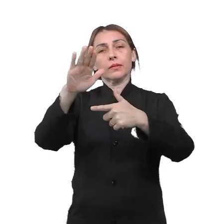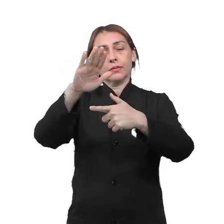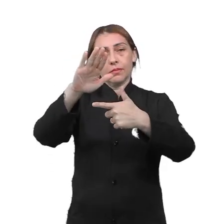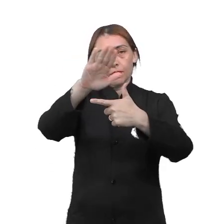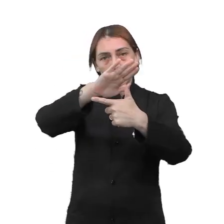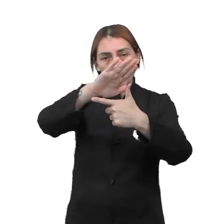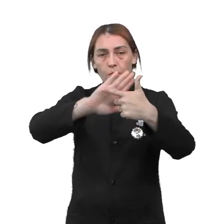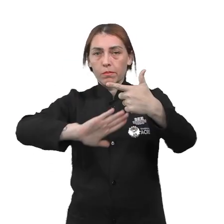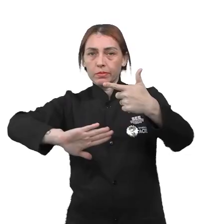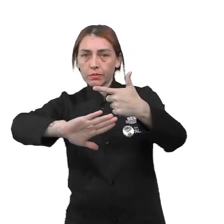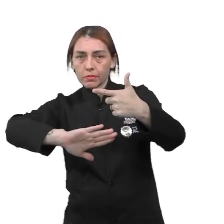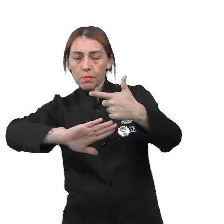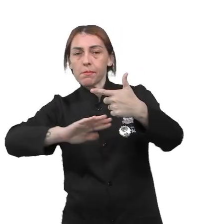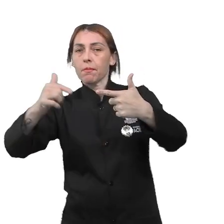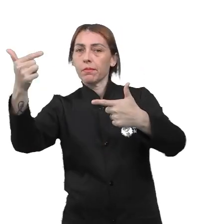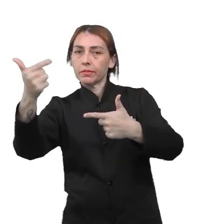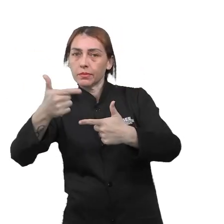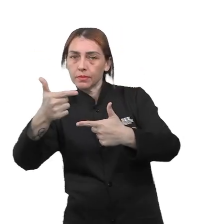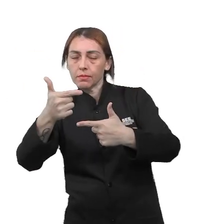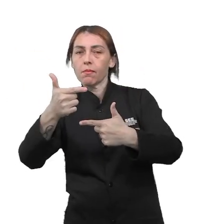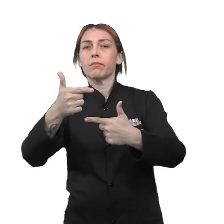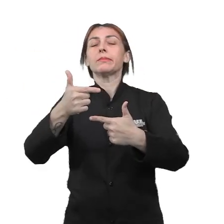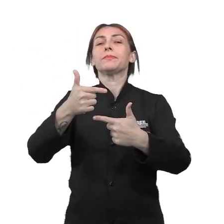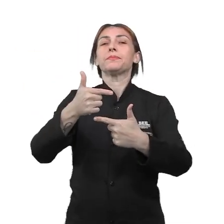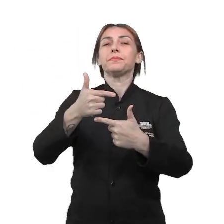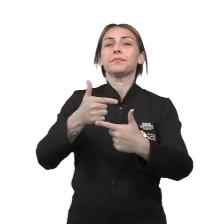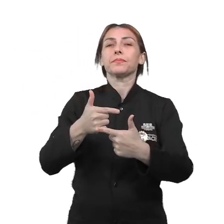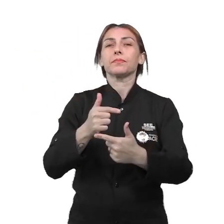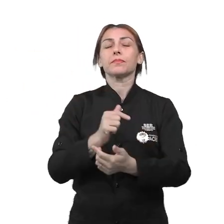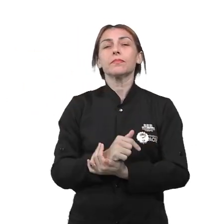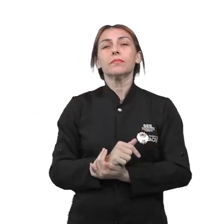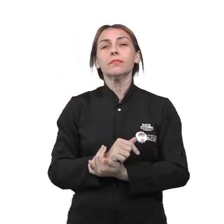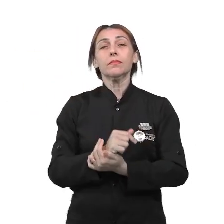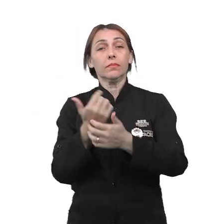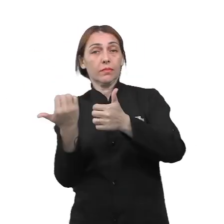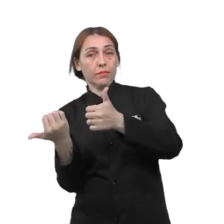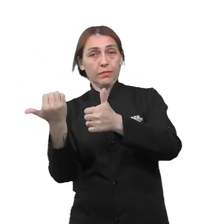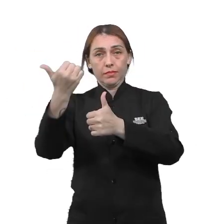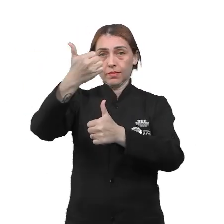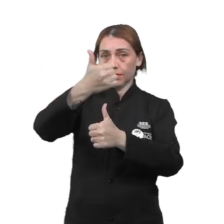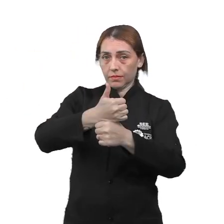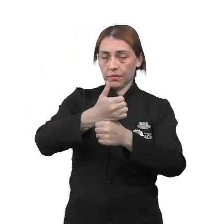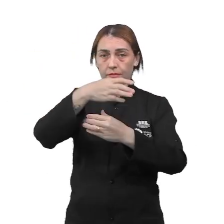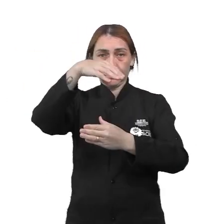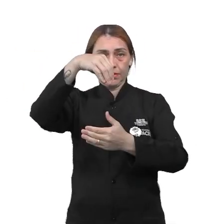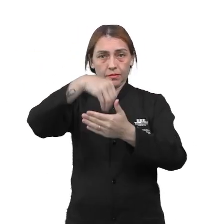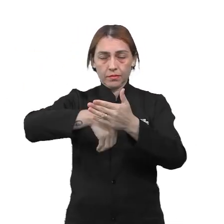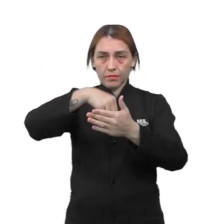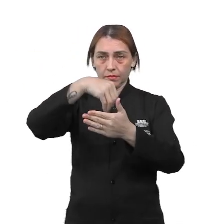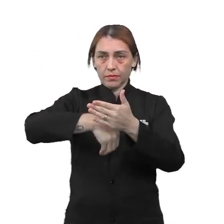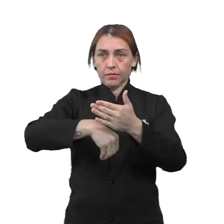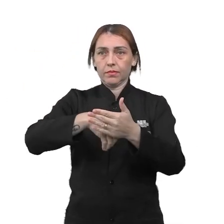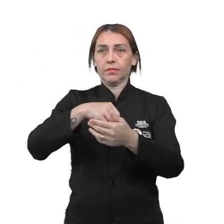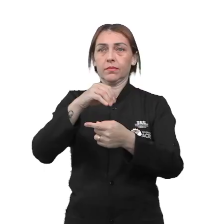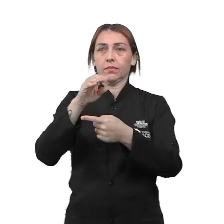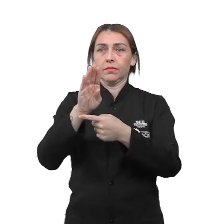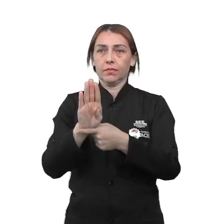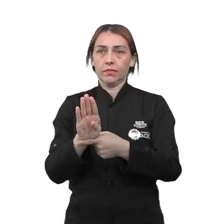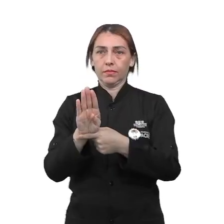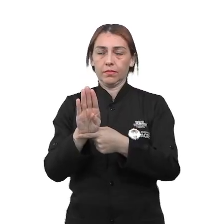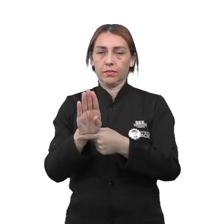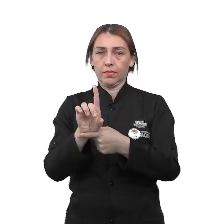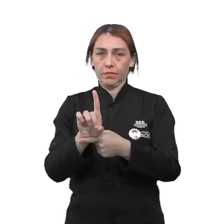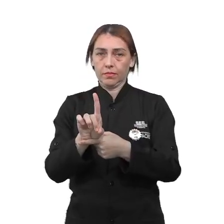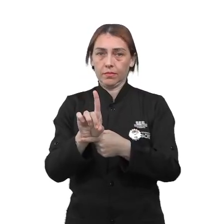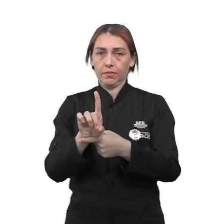adjacente ao quadrado. Ao trabalhar esses valores aqui, ó, eu vou substituir aqui dentro, tá vendo? Então esse Dzinho, ele passa a ser A